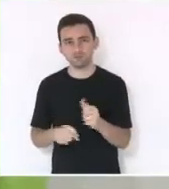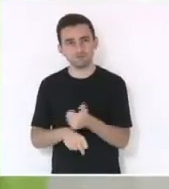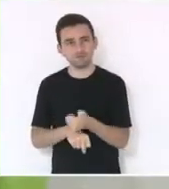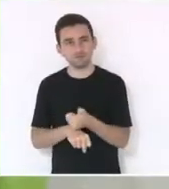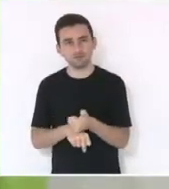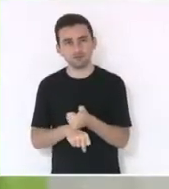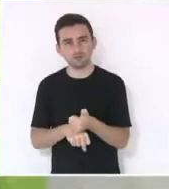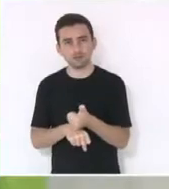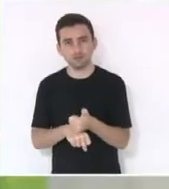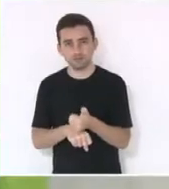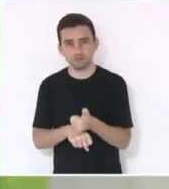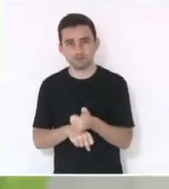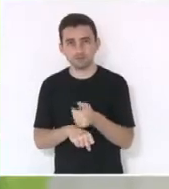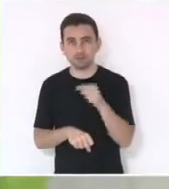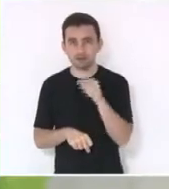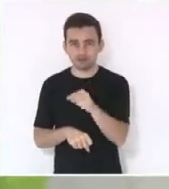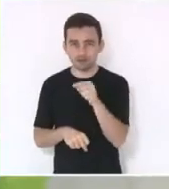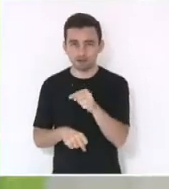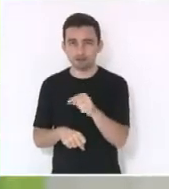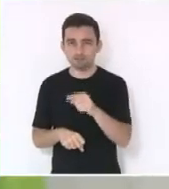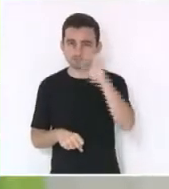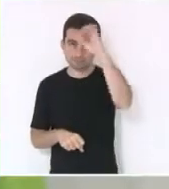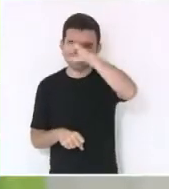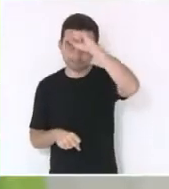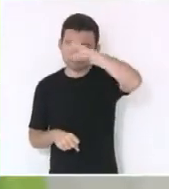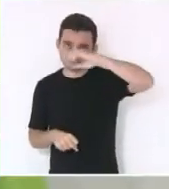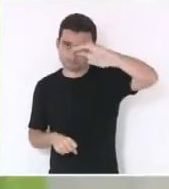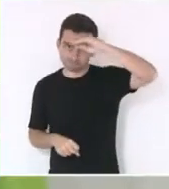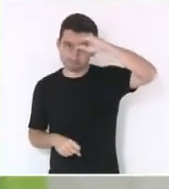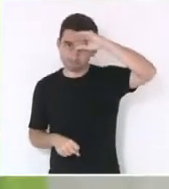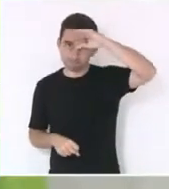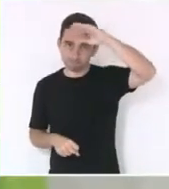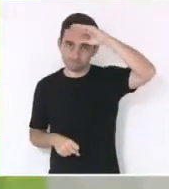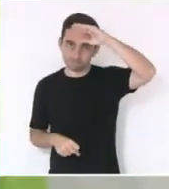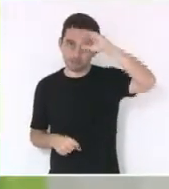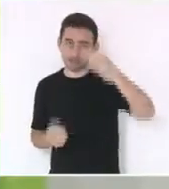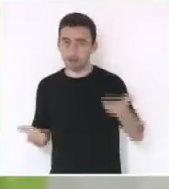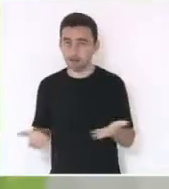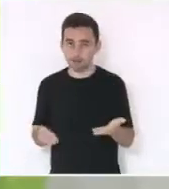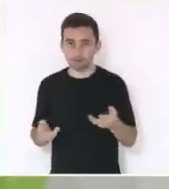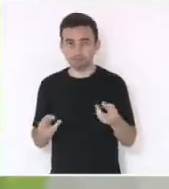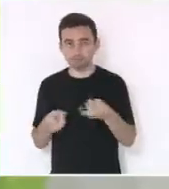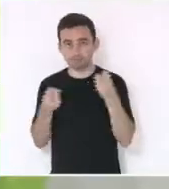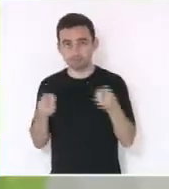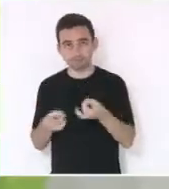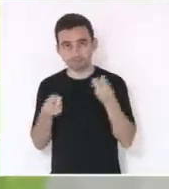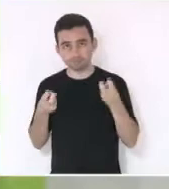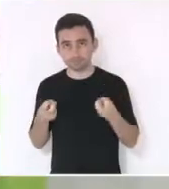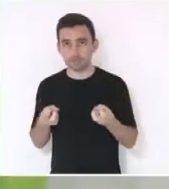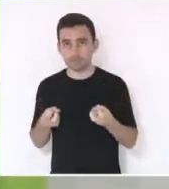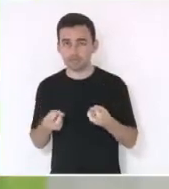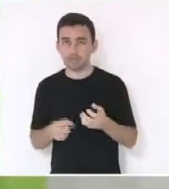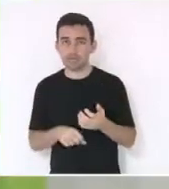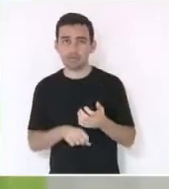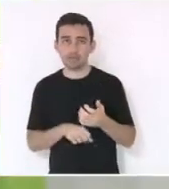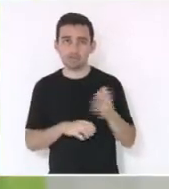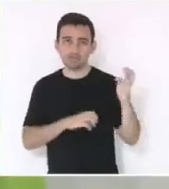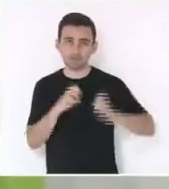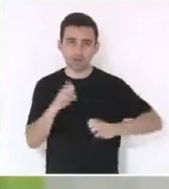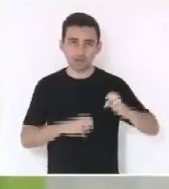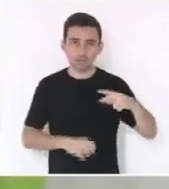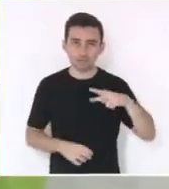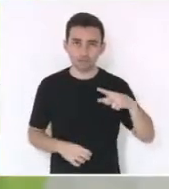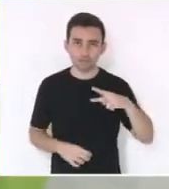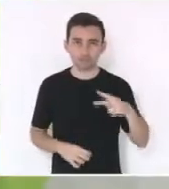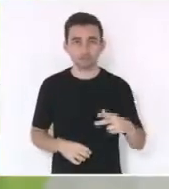profissionais que lá buscaram o conhecimento e que espraiam esse conhecimento, quer empresas privadas, empresas